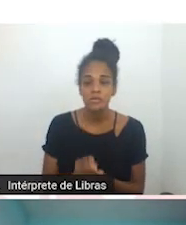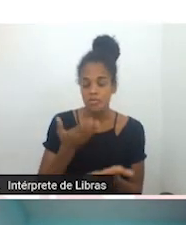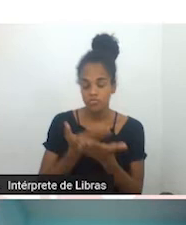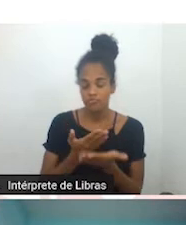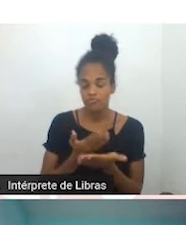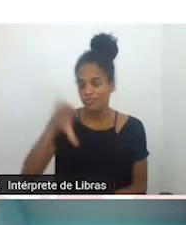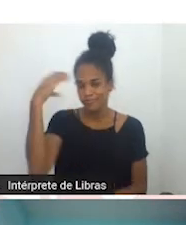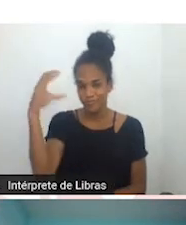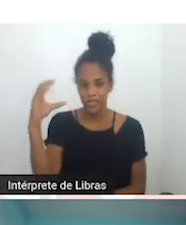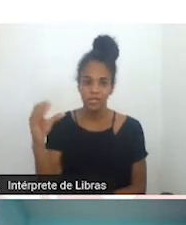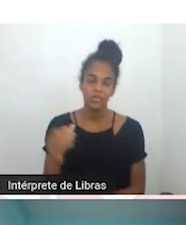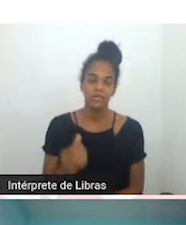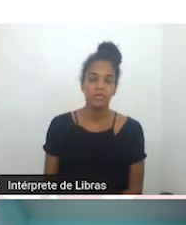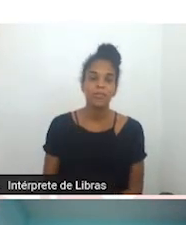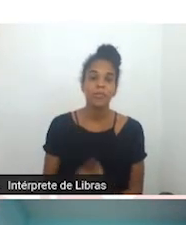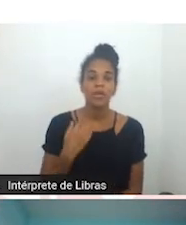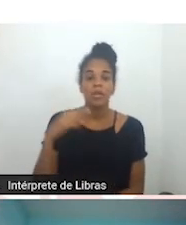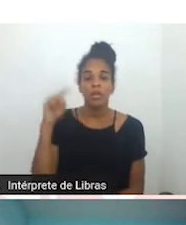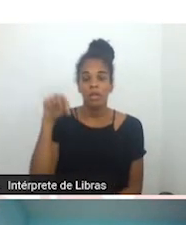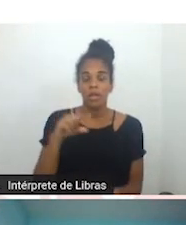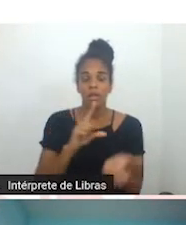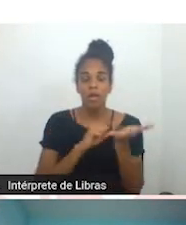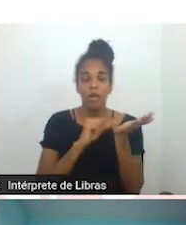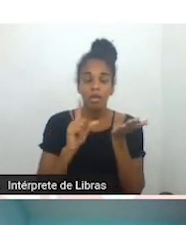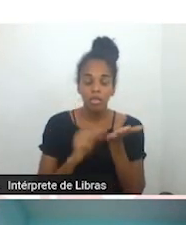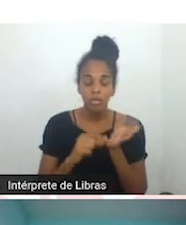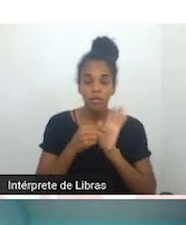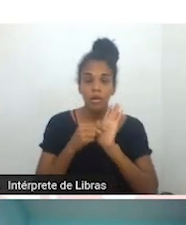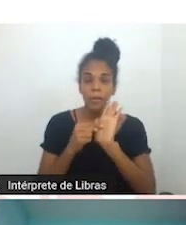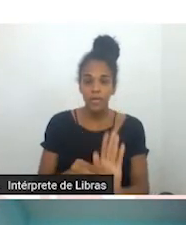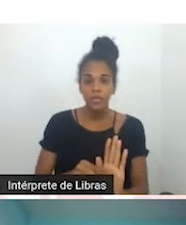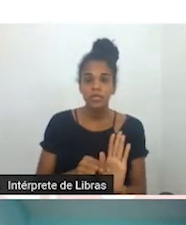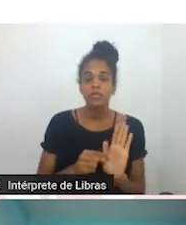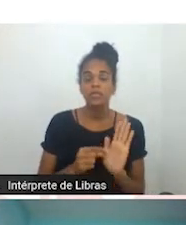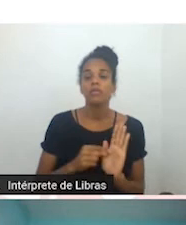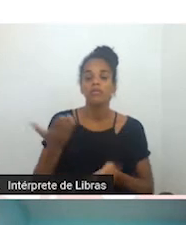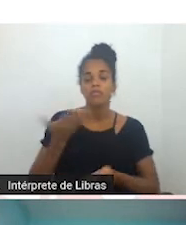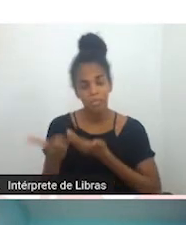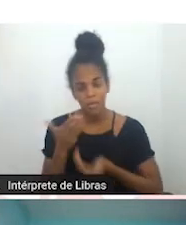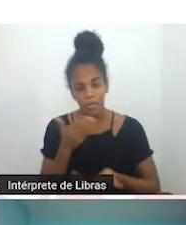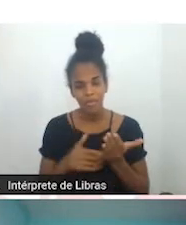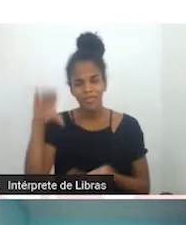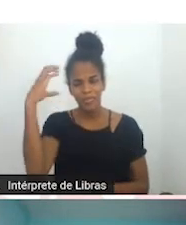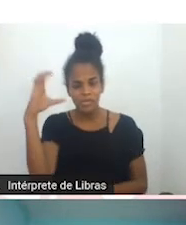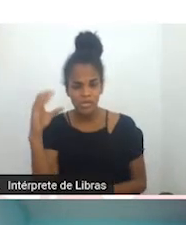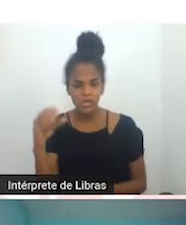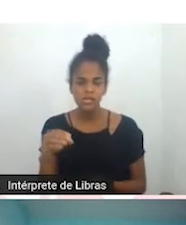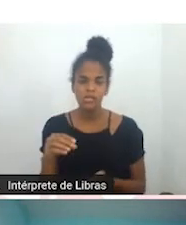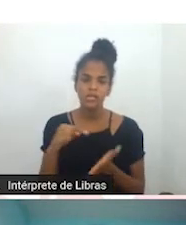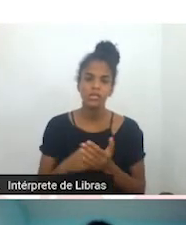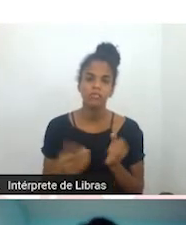uma definição de medicina baseada em evidência e ele diz que a medicina baseada em evidência